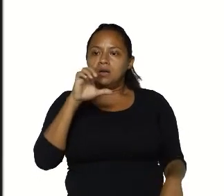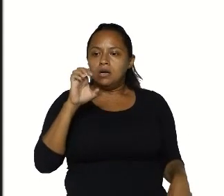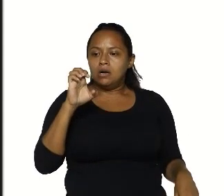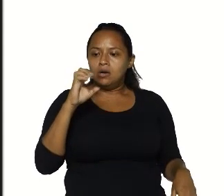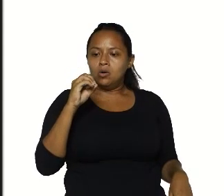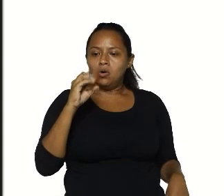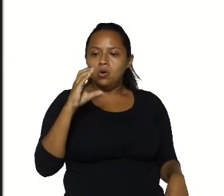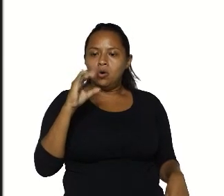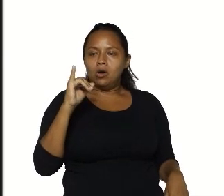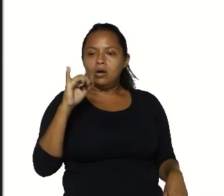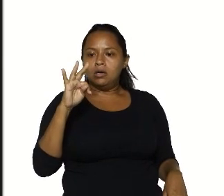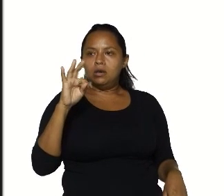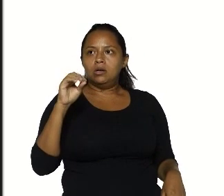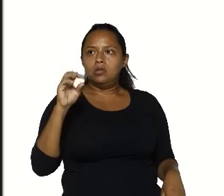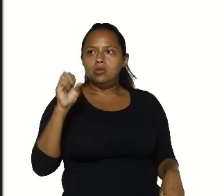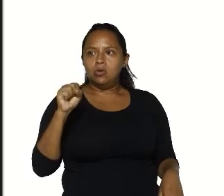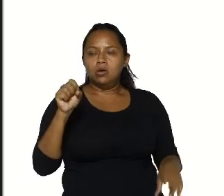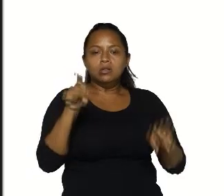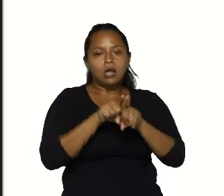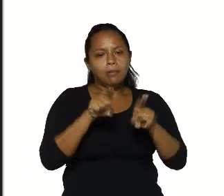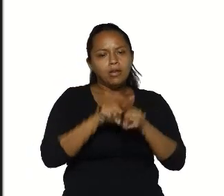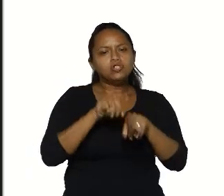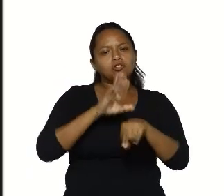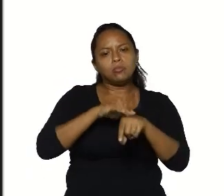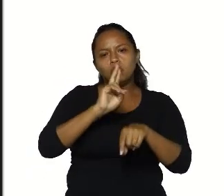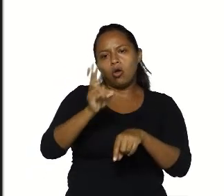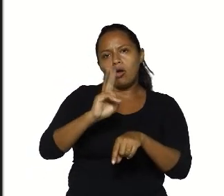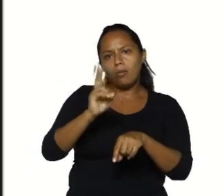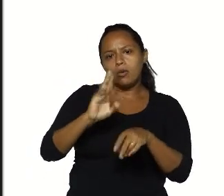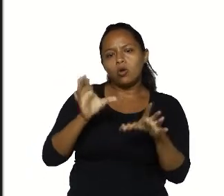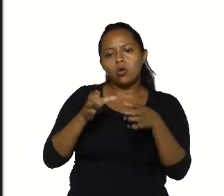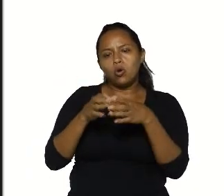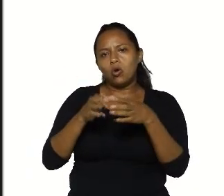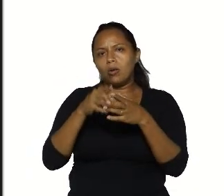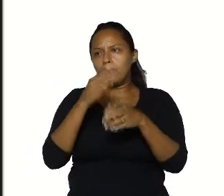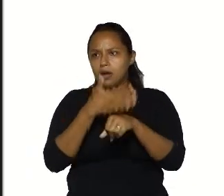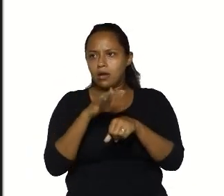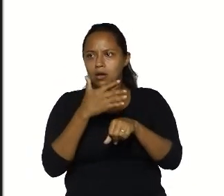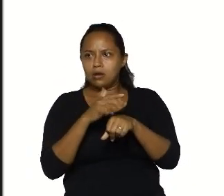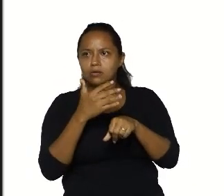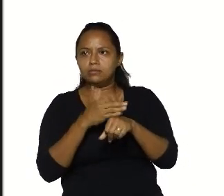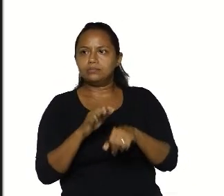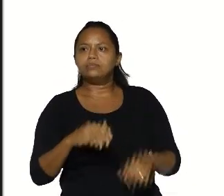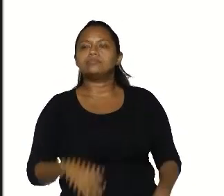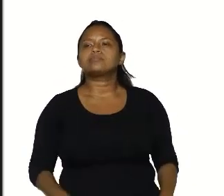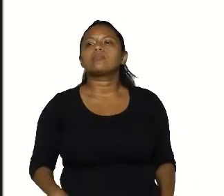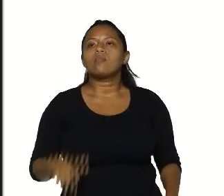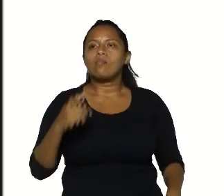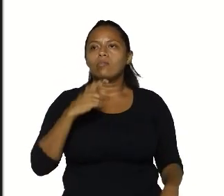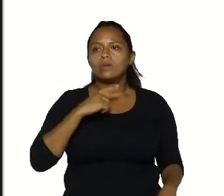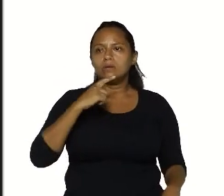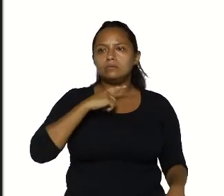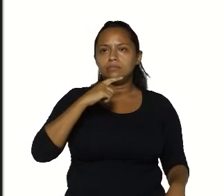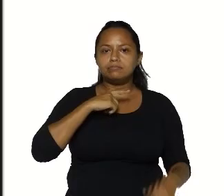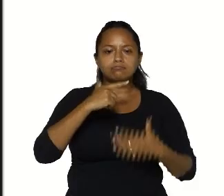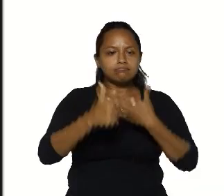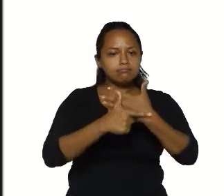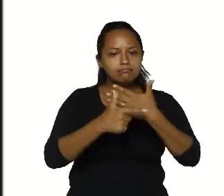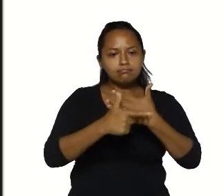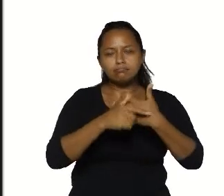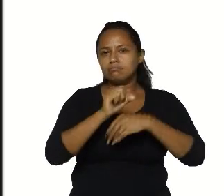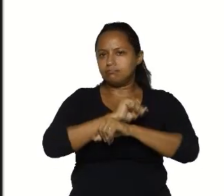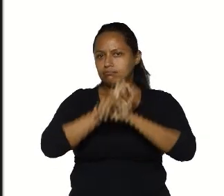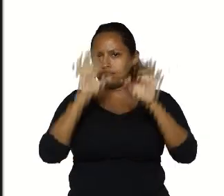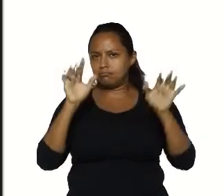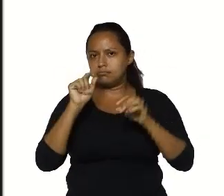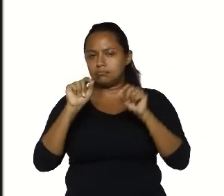leucócitos, chamados também de glóbulos brancos. Os leucócitos ou glóbulos brancos, eles têm uma função muito